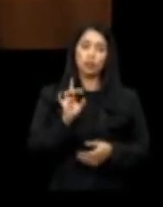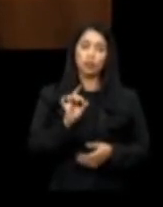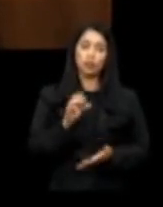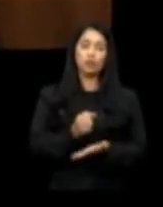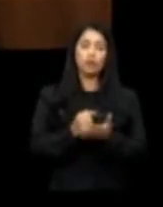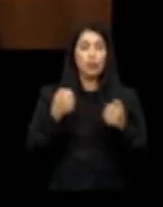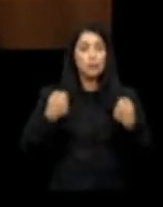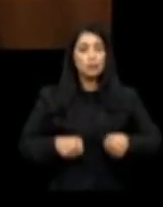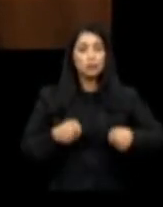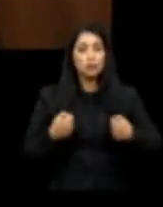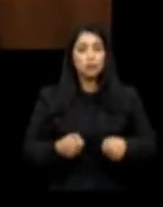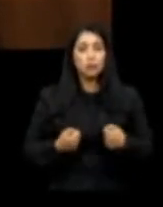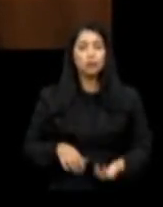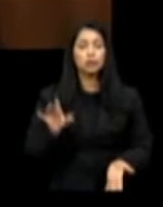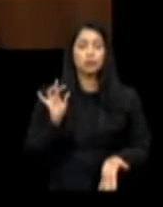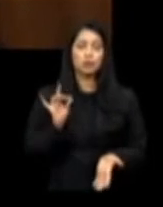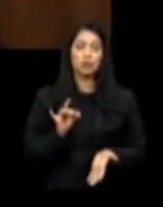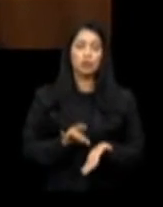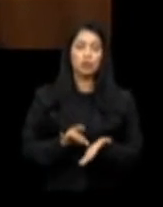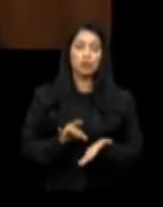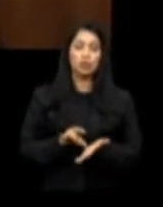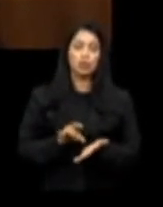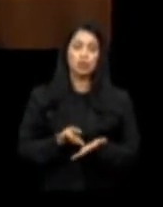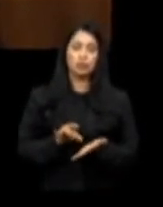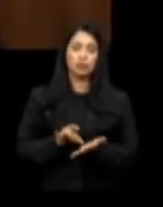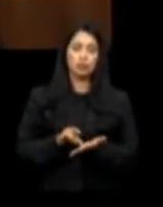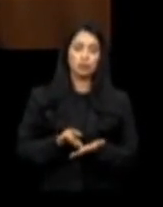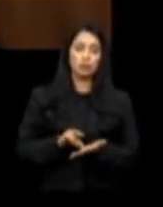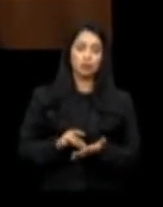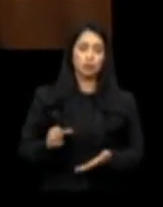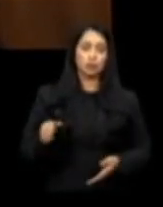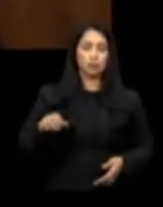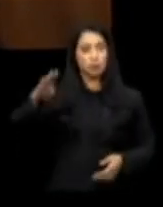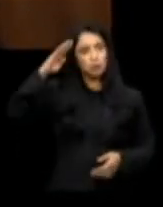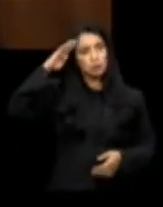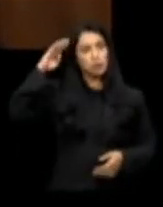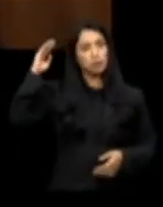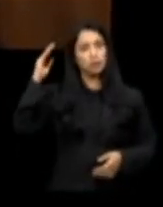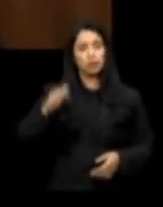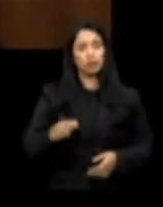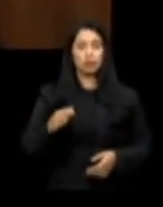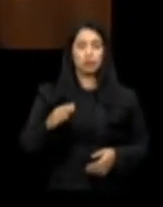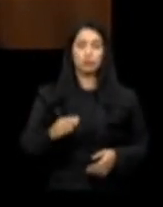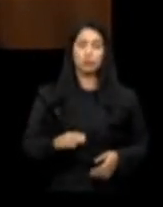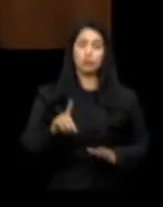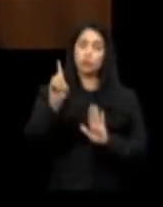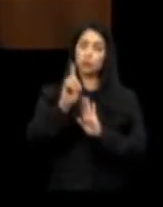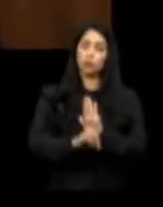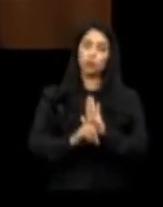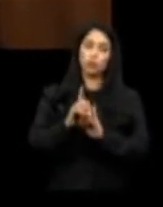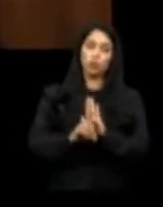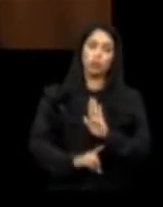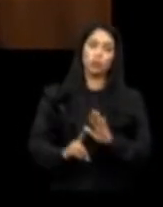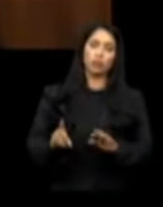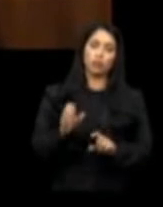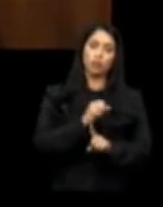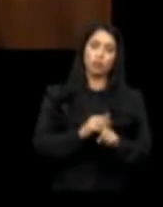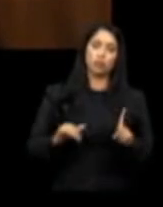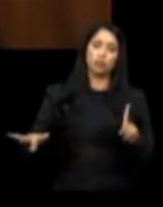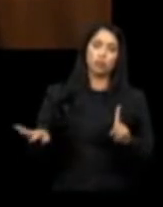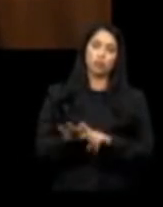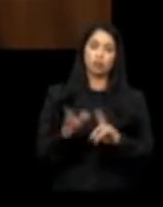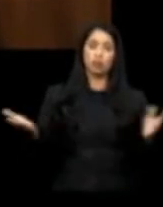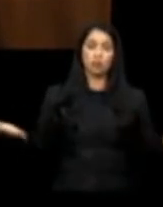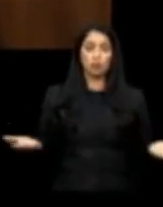necessidade para tornar efetivos os fundamentos e princípios do Estado democrático de direito na sociedade contemporânea